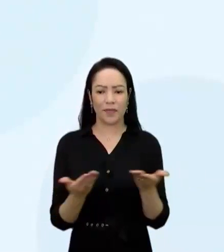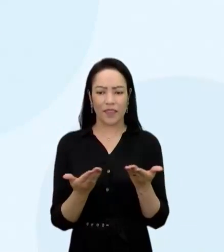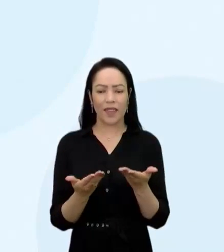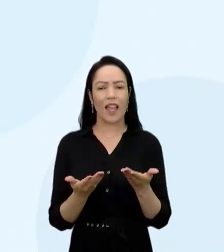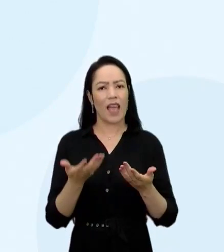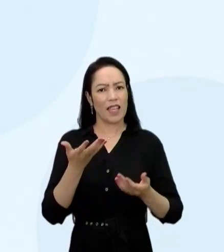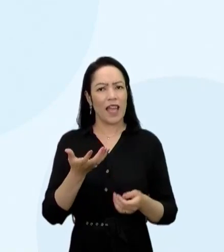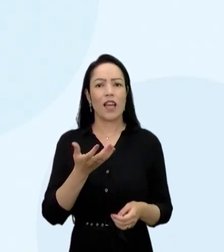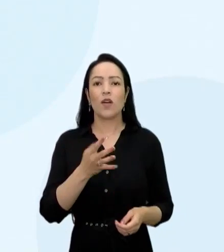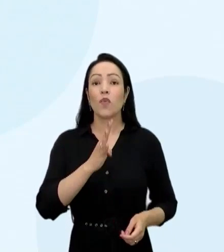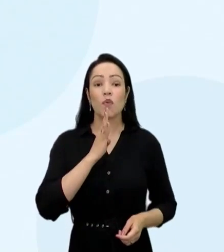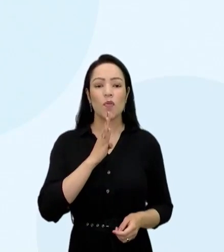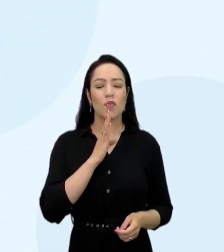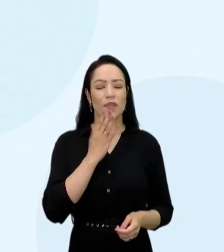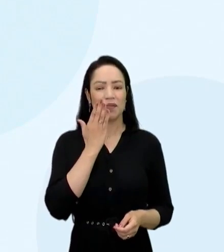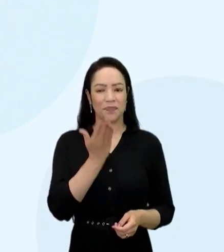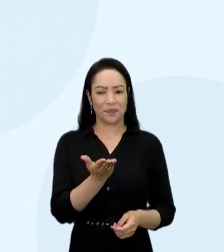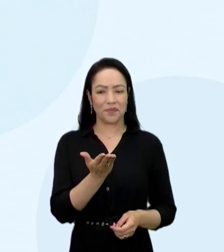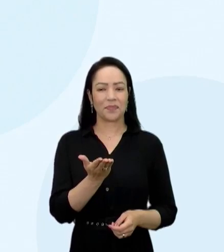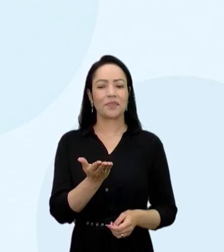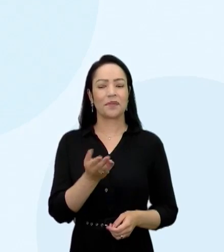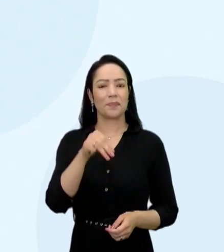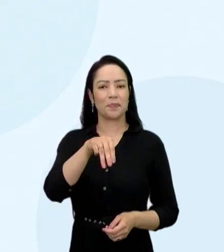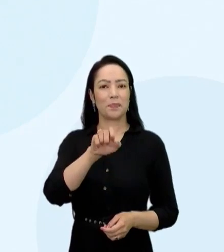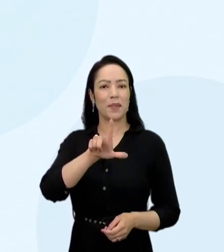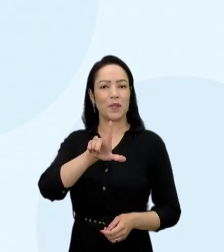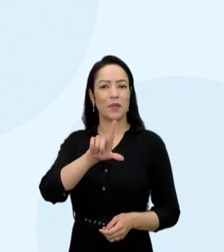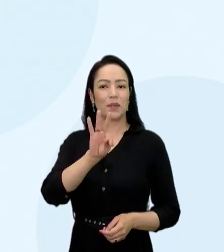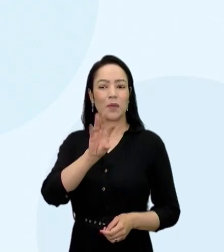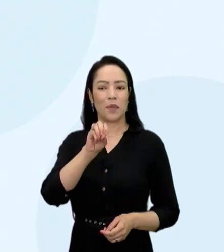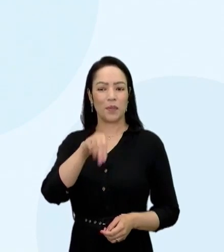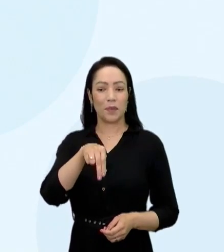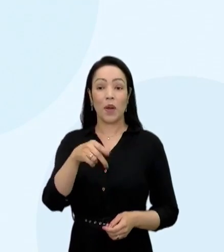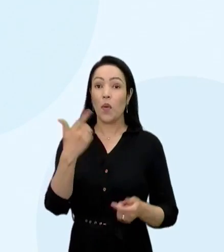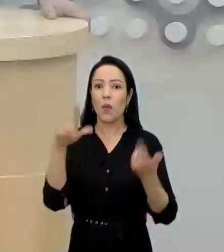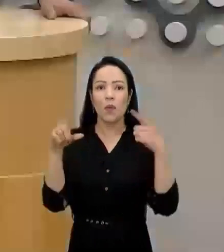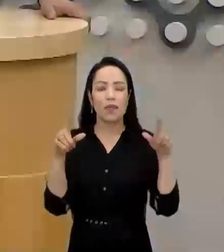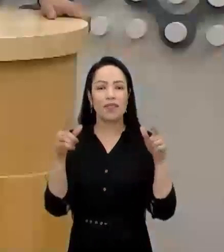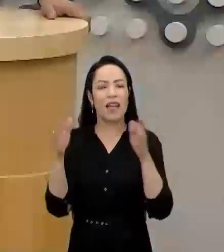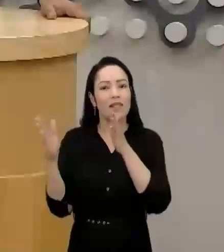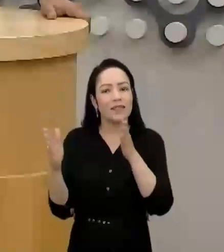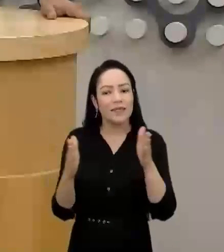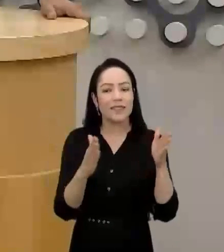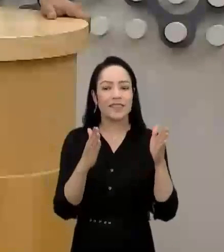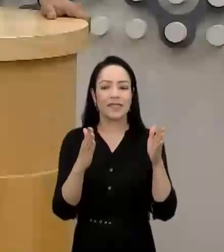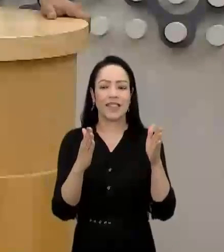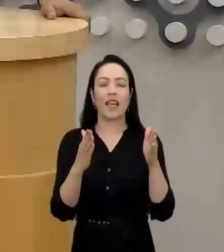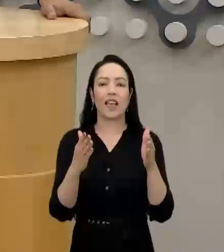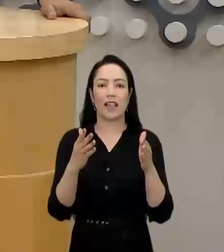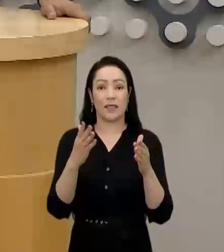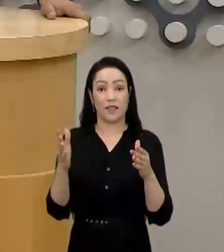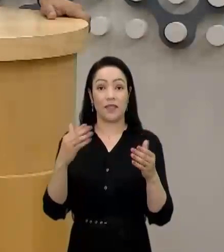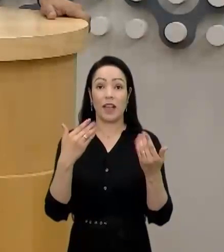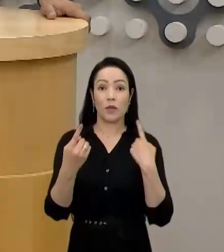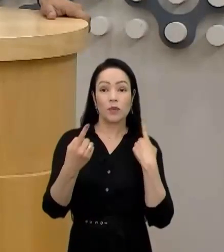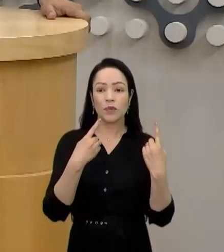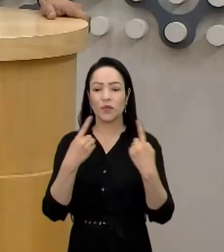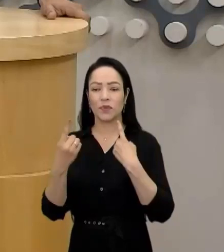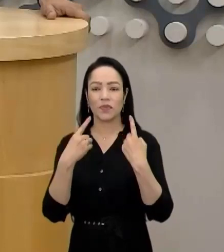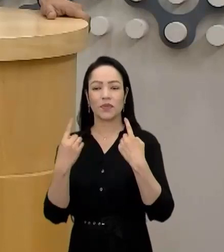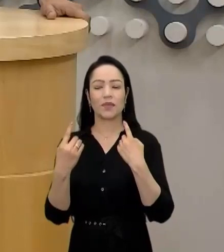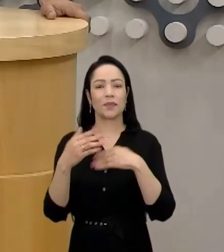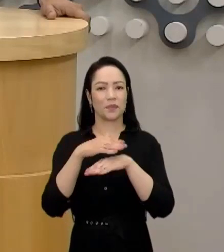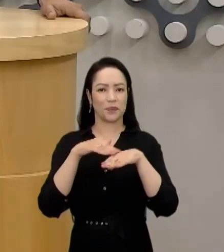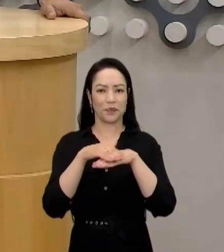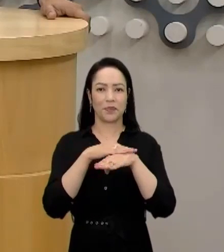de conhecer você, falar com você, Milton, e os demais que estão nos assistindo. Nós vamos para uma interação onde só